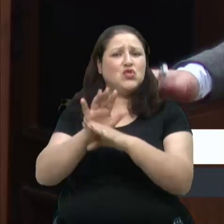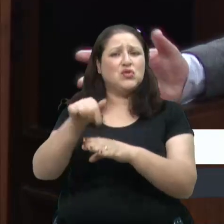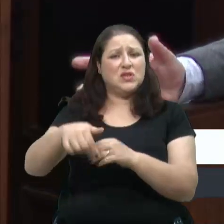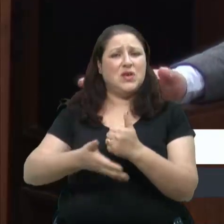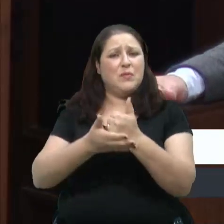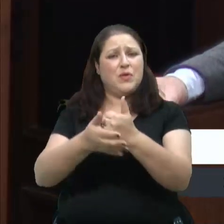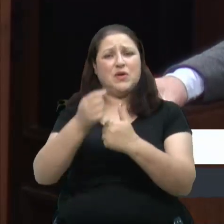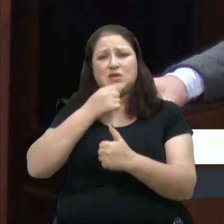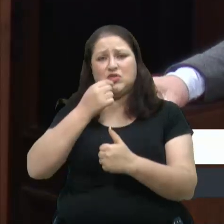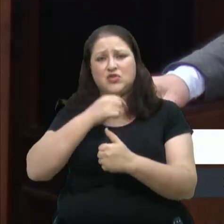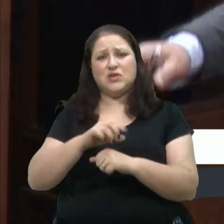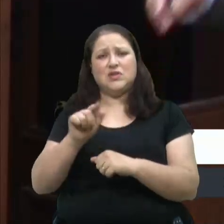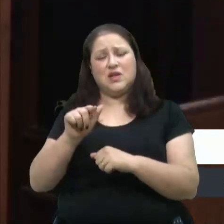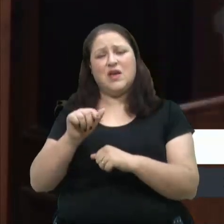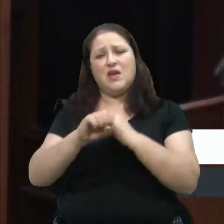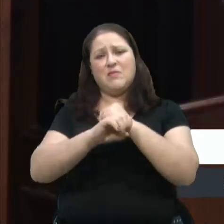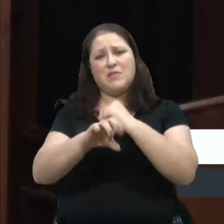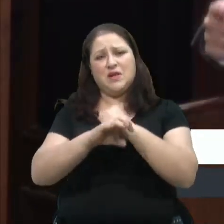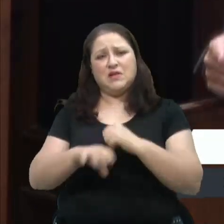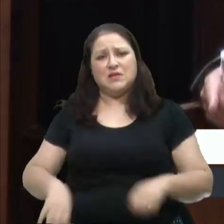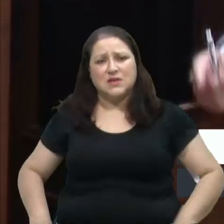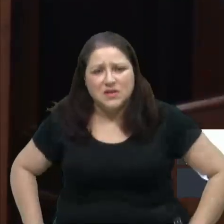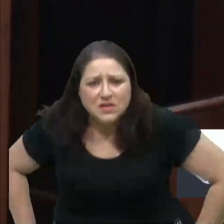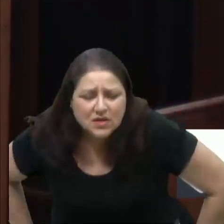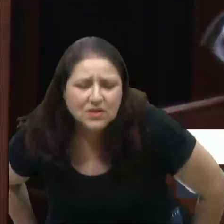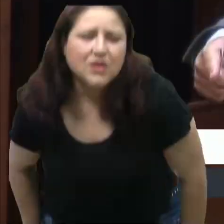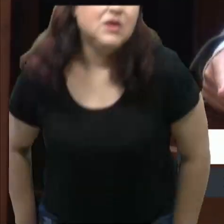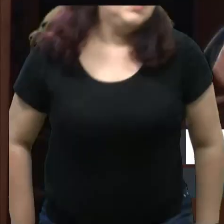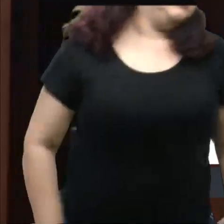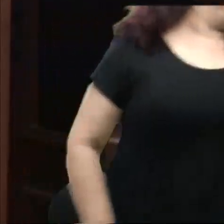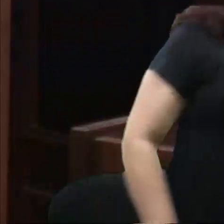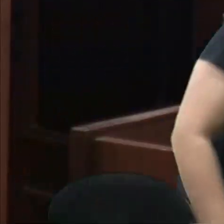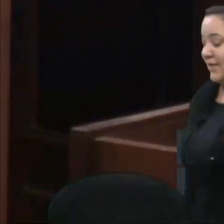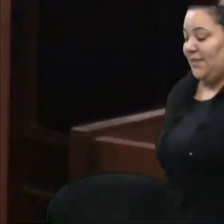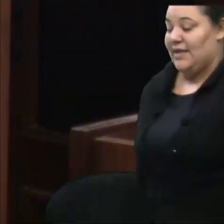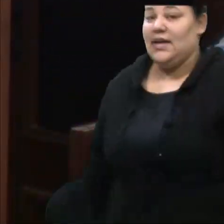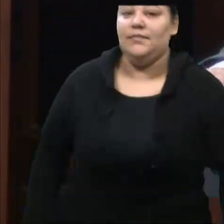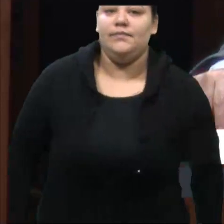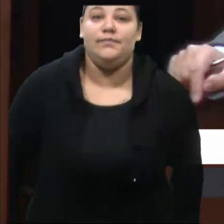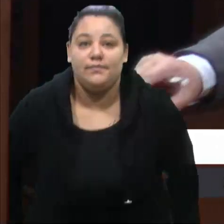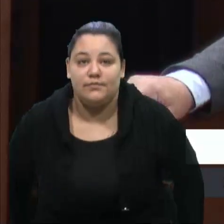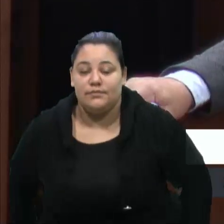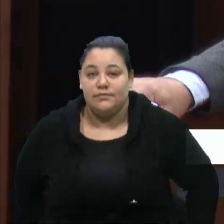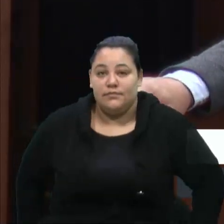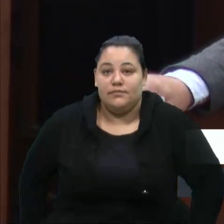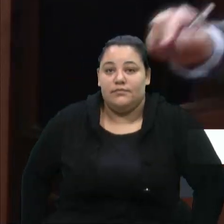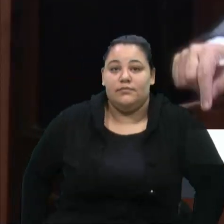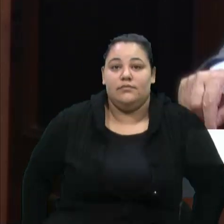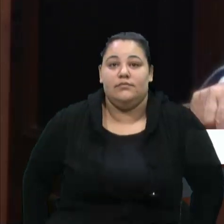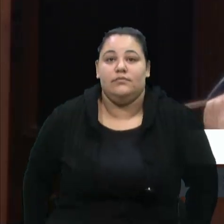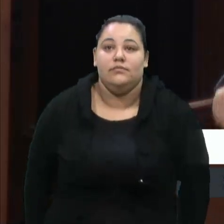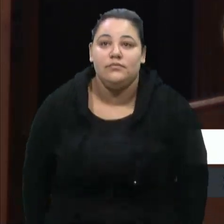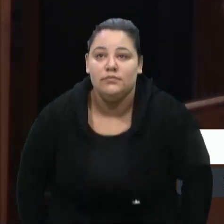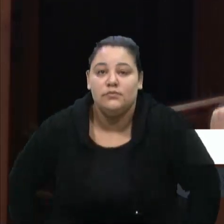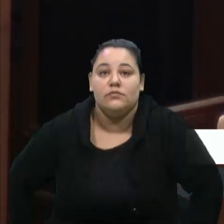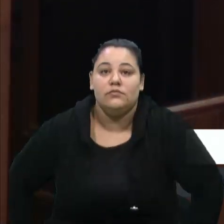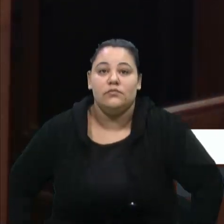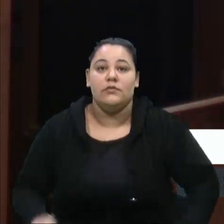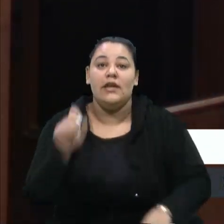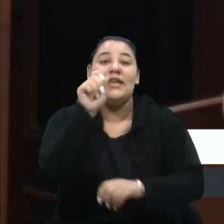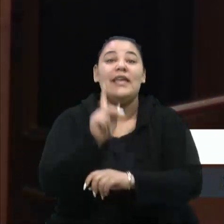elas são imprensa então quando a gente está a imprensa tá falando isso porque cobram da gente qual imprensa Qual o veículo